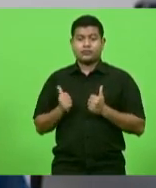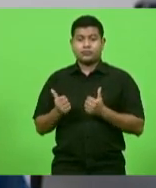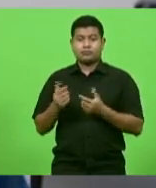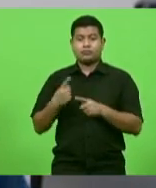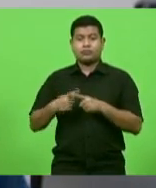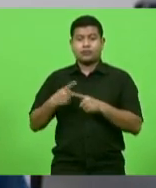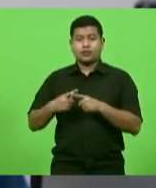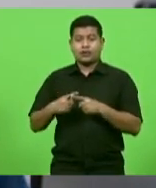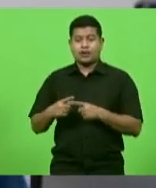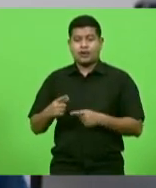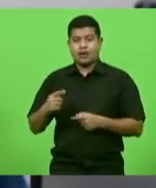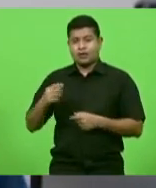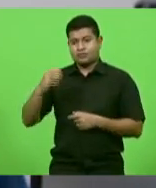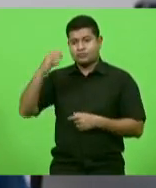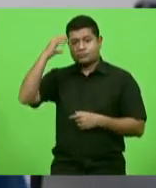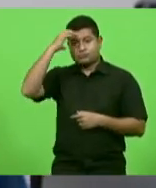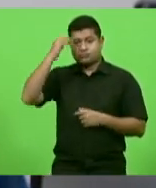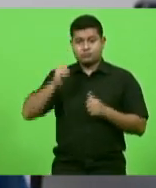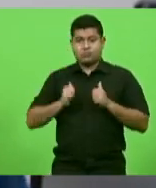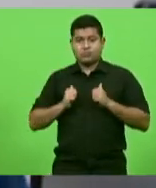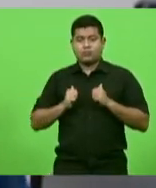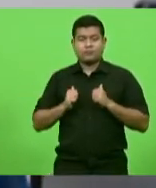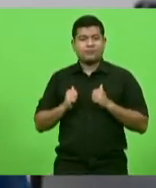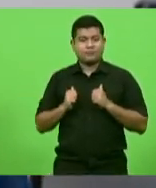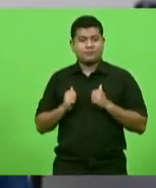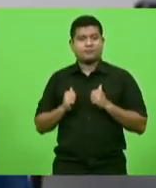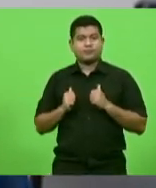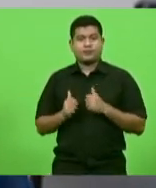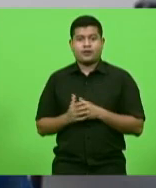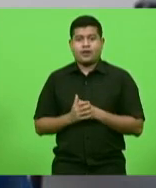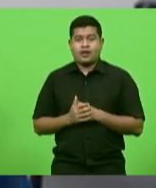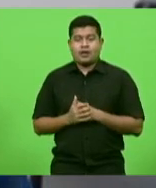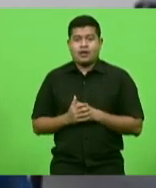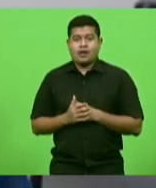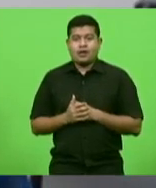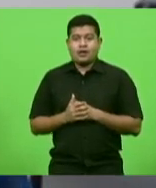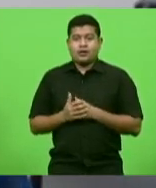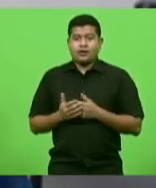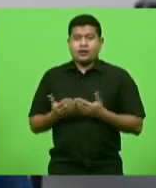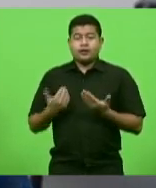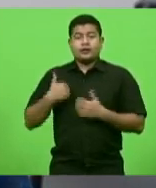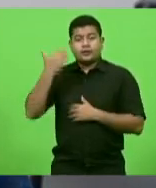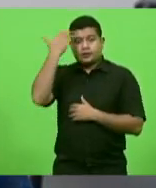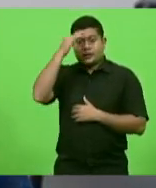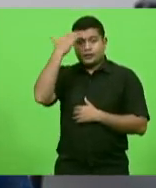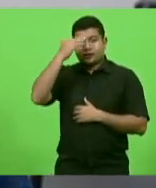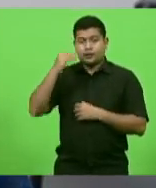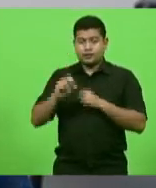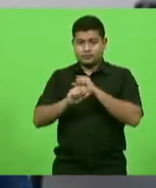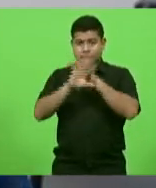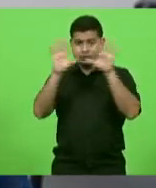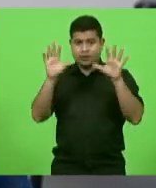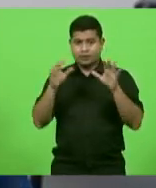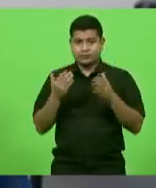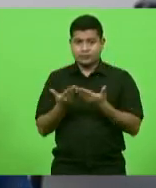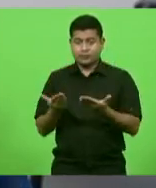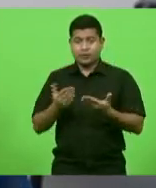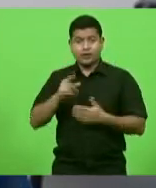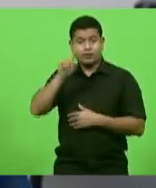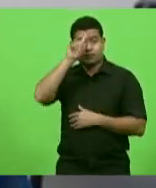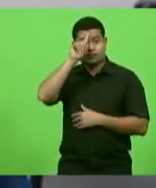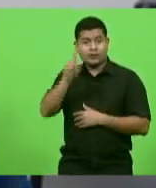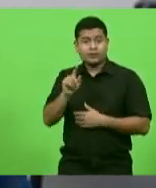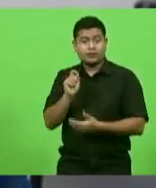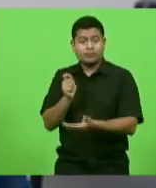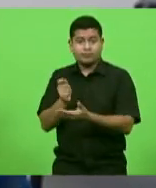conduta comissiva e tirar configurasse como ilegal alguns desse entendimento ainda que não seja o ordenador